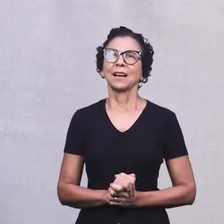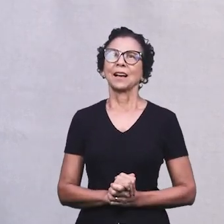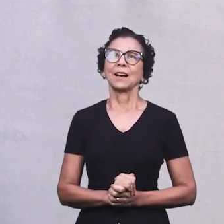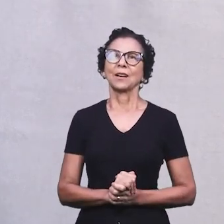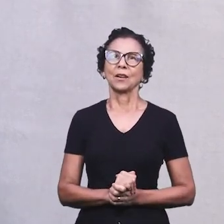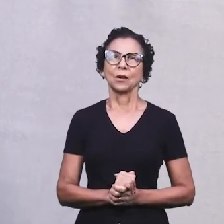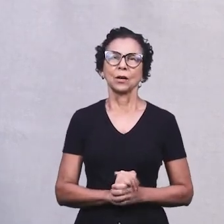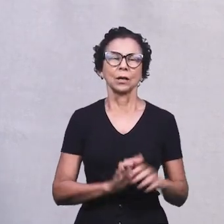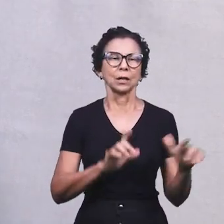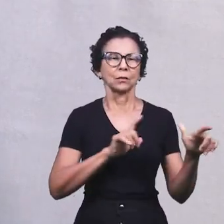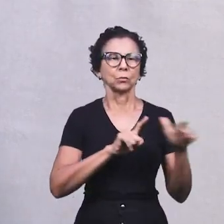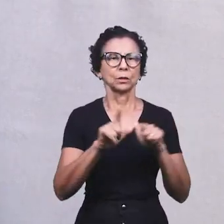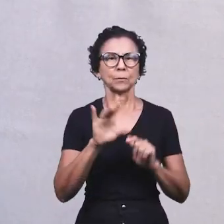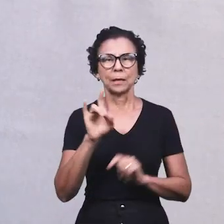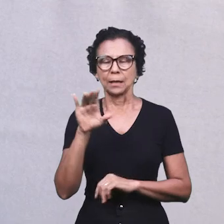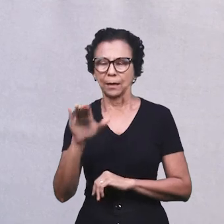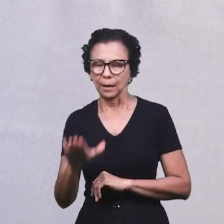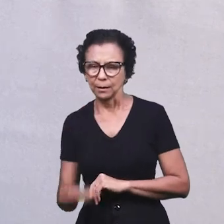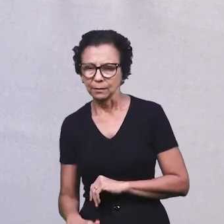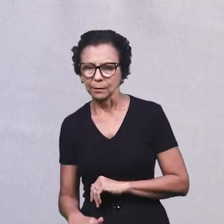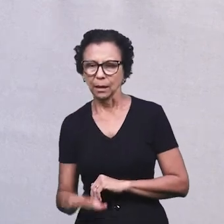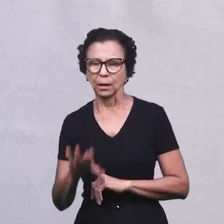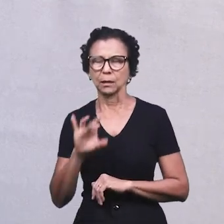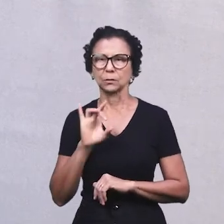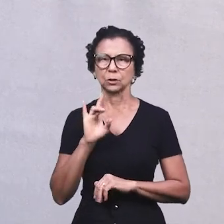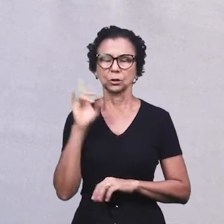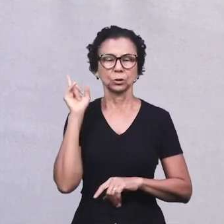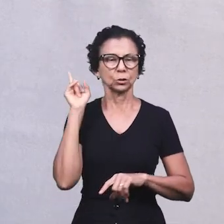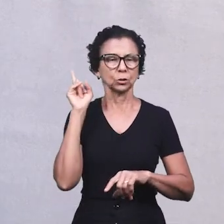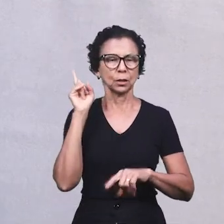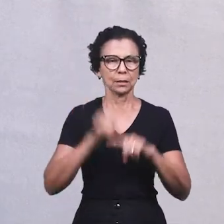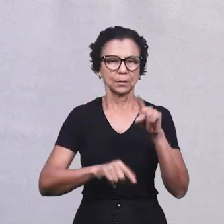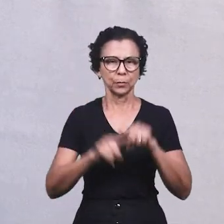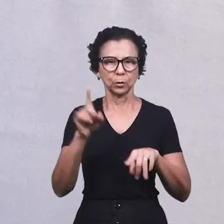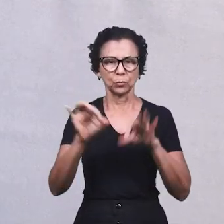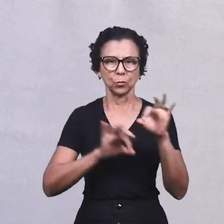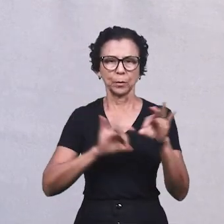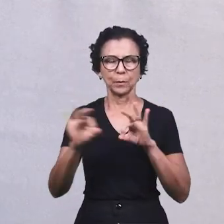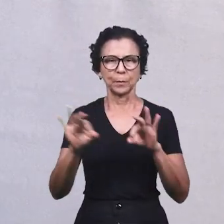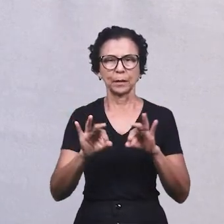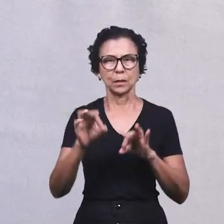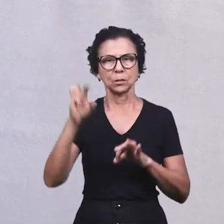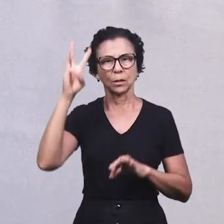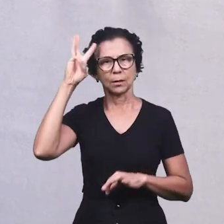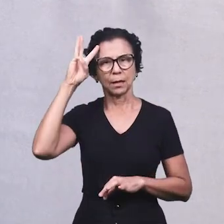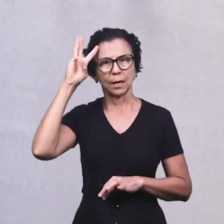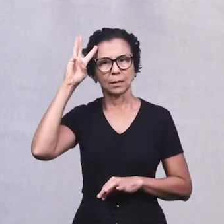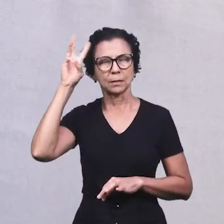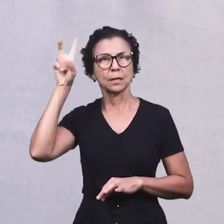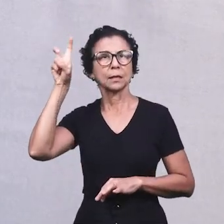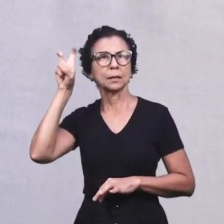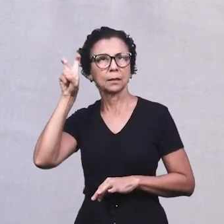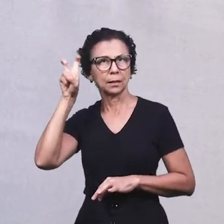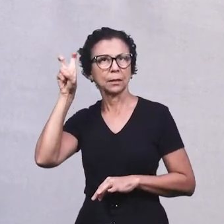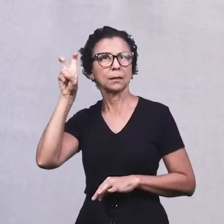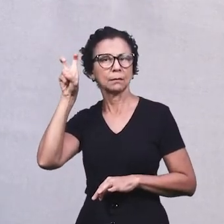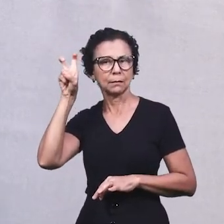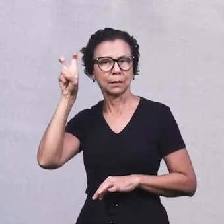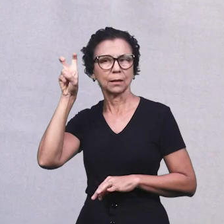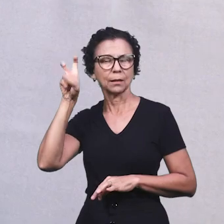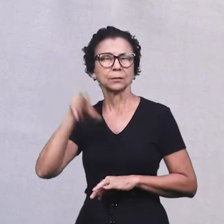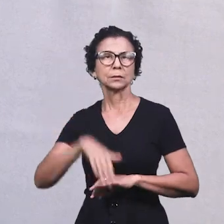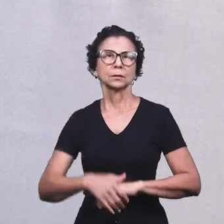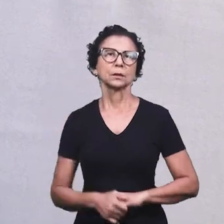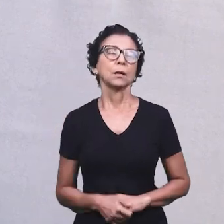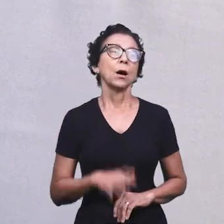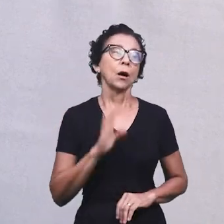Ah, eu só trabalho à tarde, ou eu só entrego esse produto dia de terça e quinta, que foi por muitas